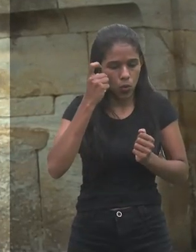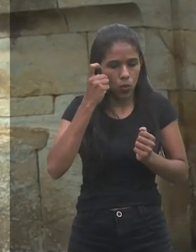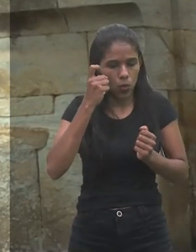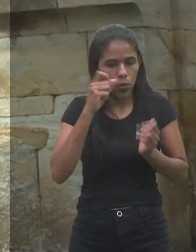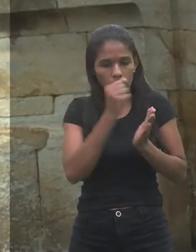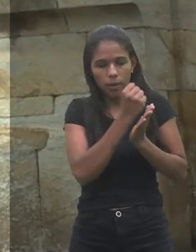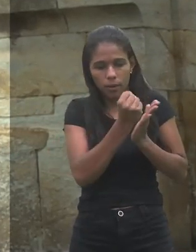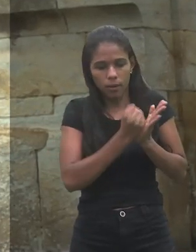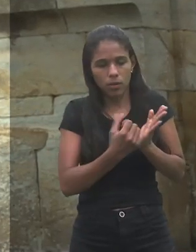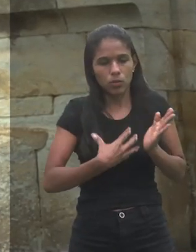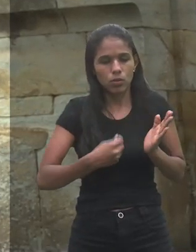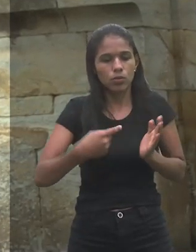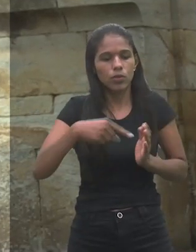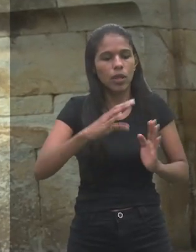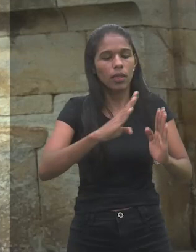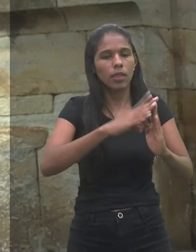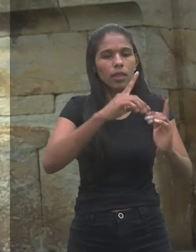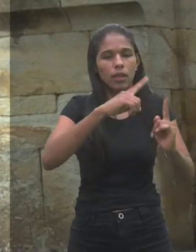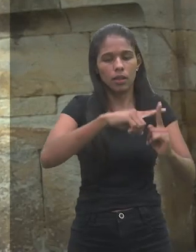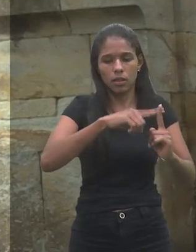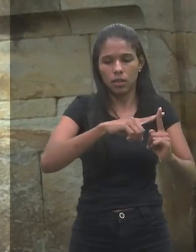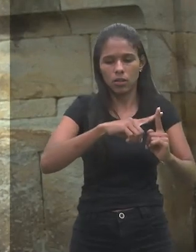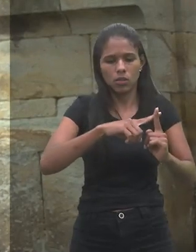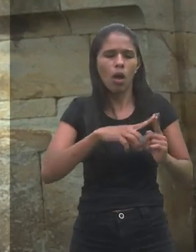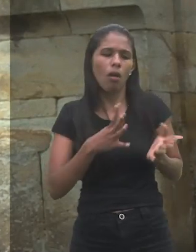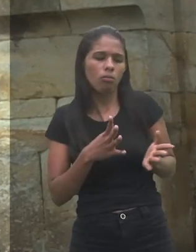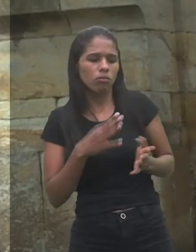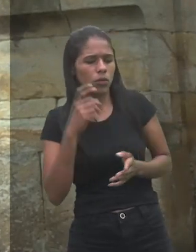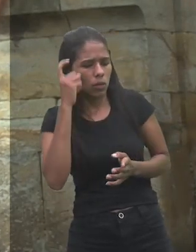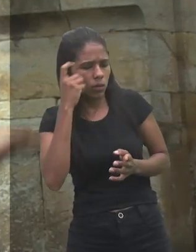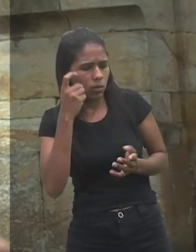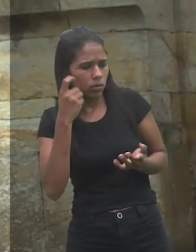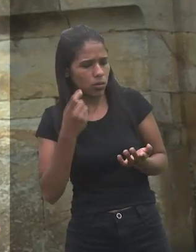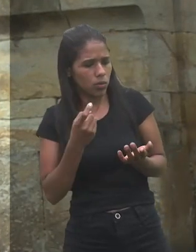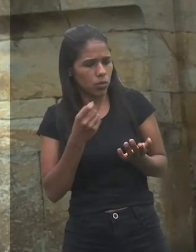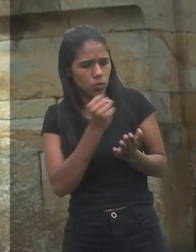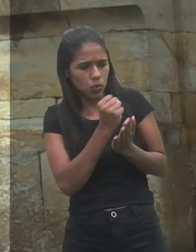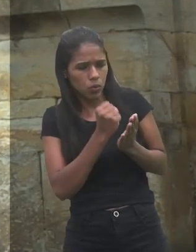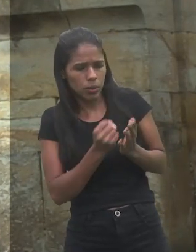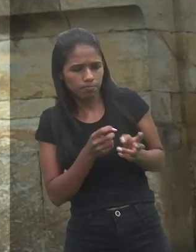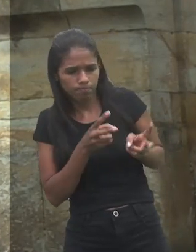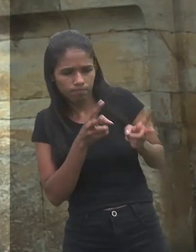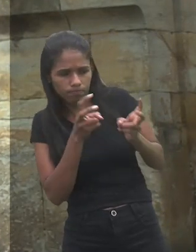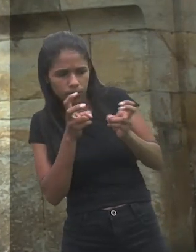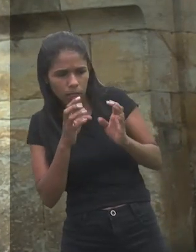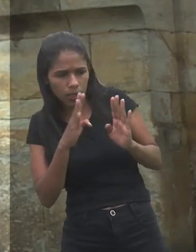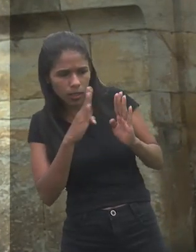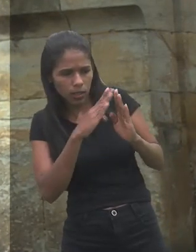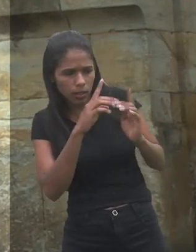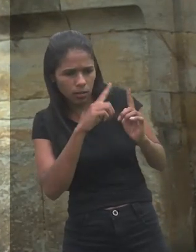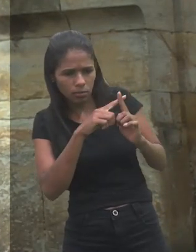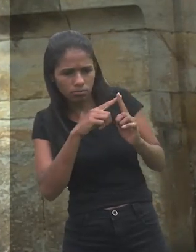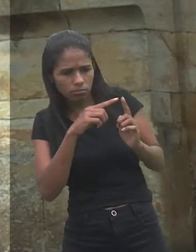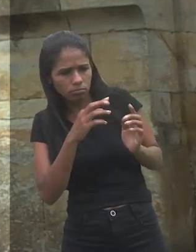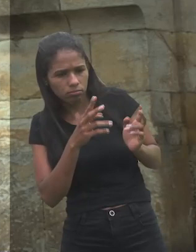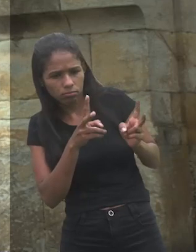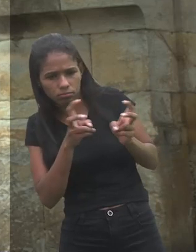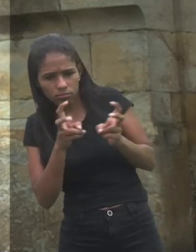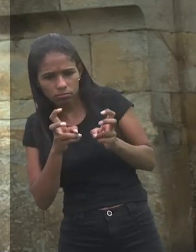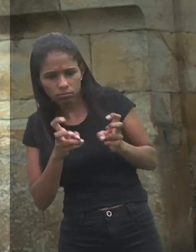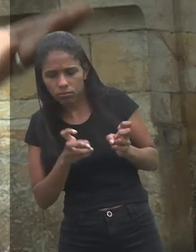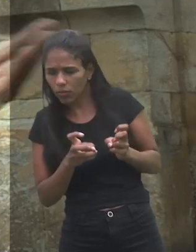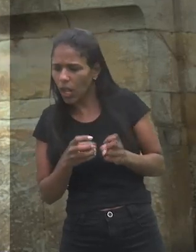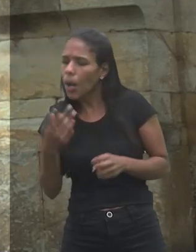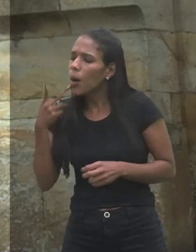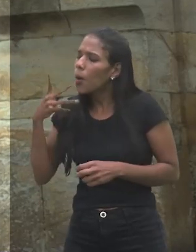você faz altares, eu também posso ganhar alguma coisa. Aí quando ele olhou do lado de fora da construção da Pilar, estavam saindo, ele disse, eu quero